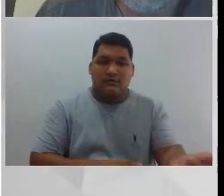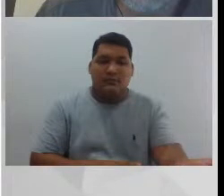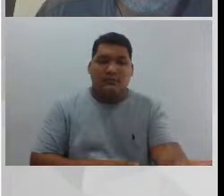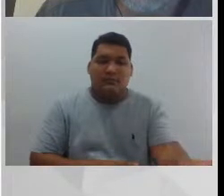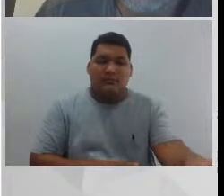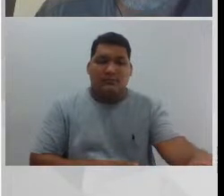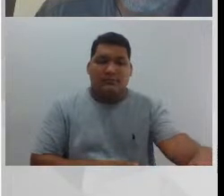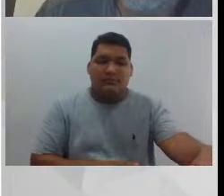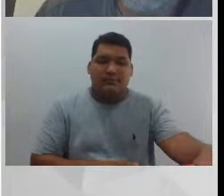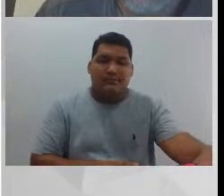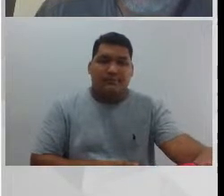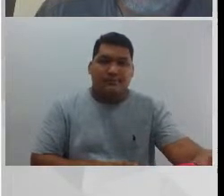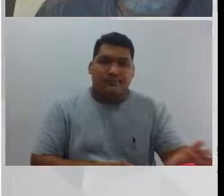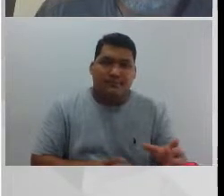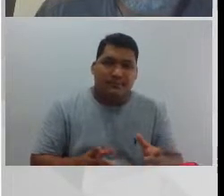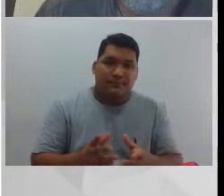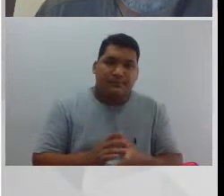neurais.